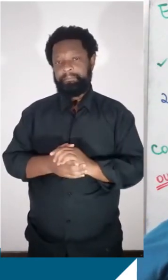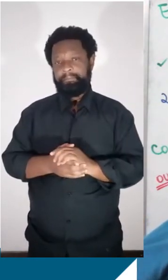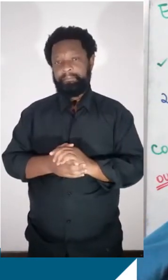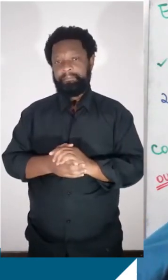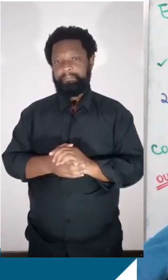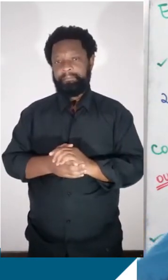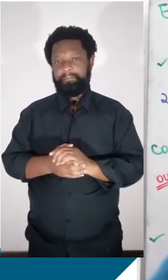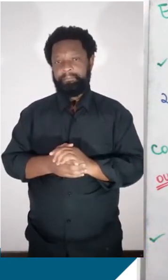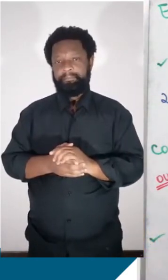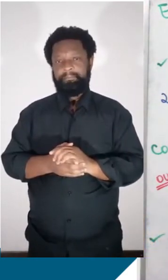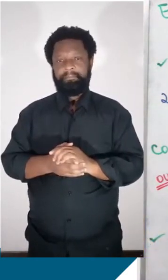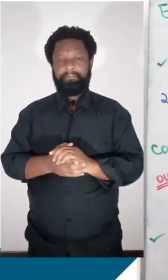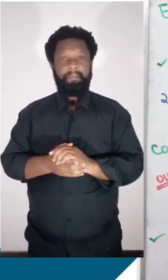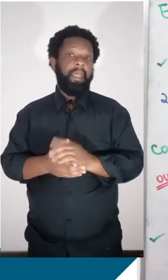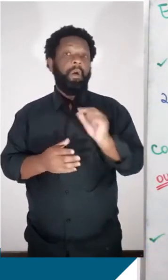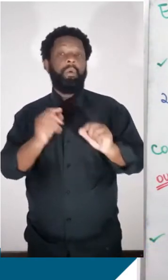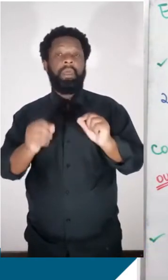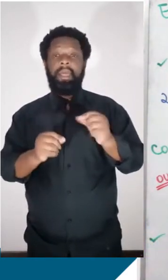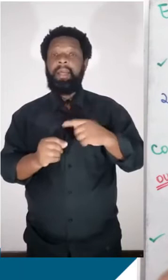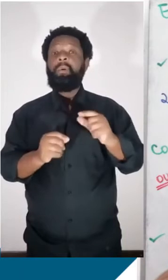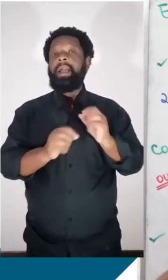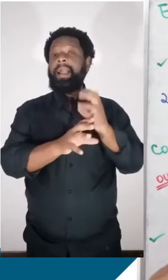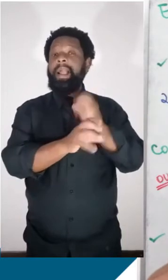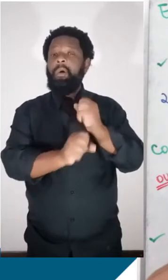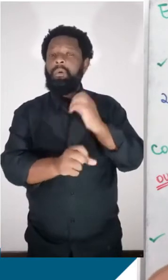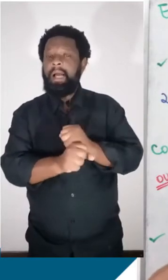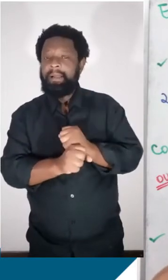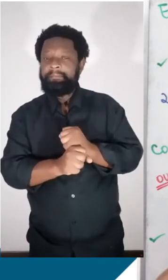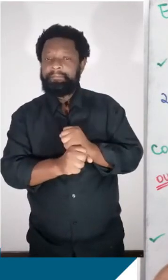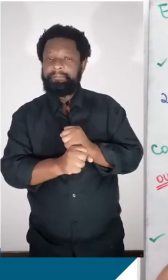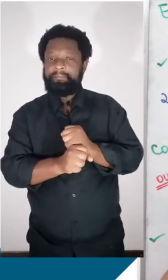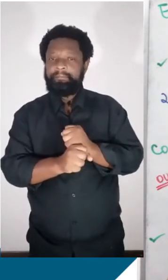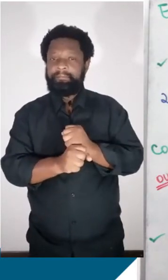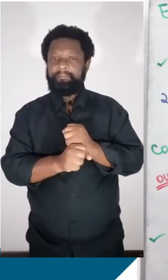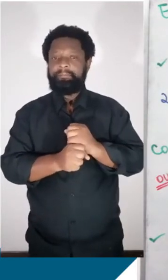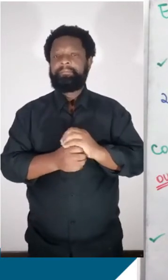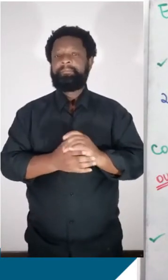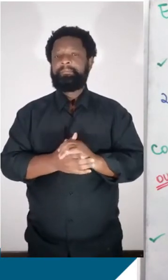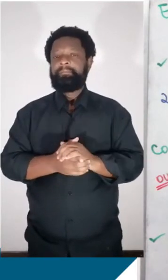que vai ser calculando